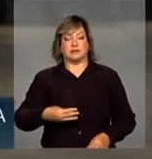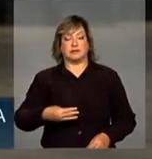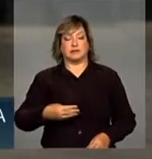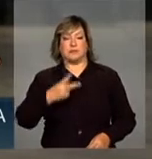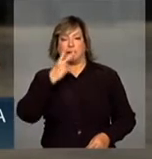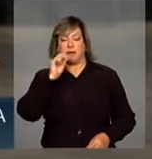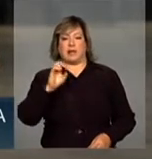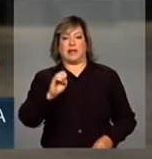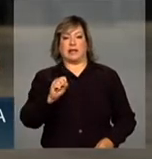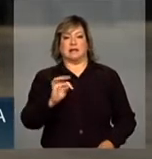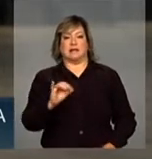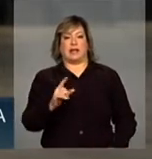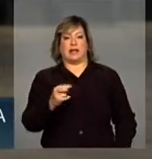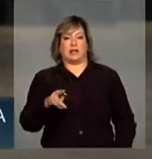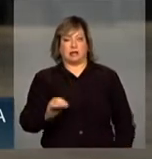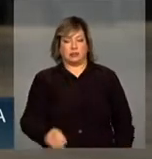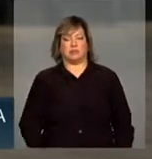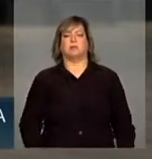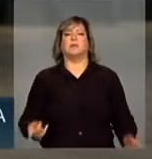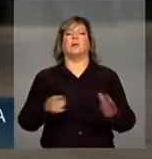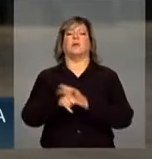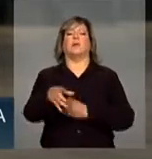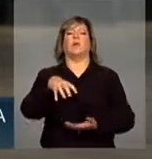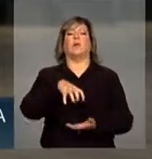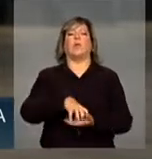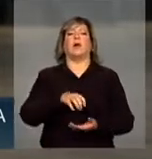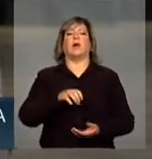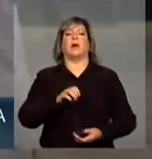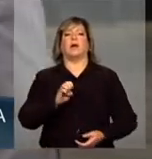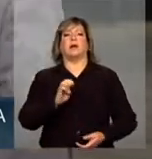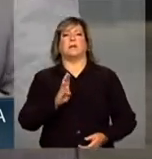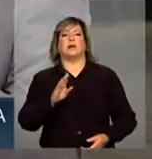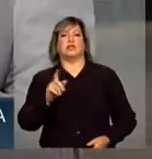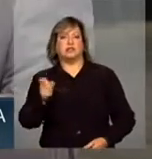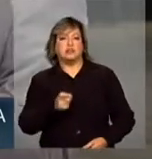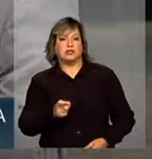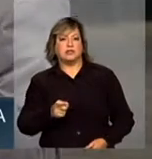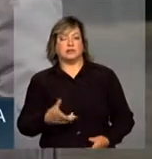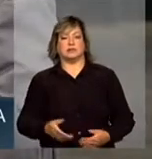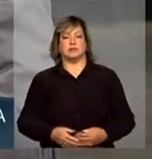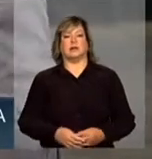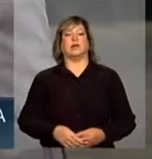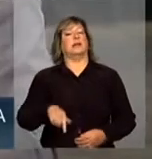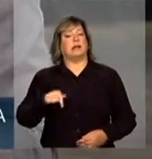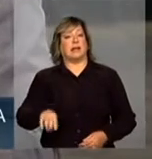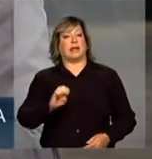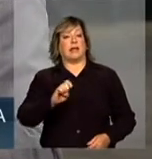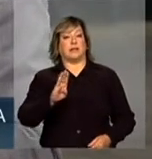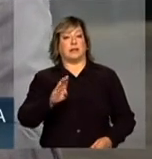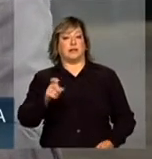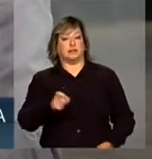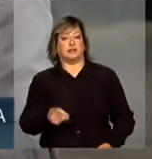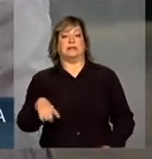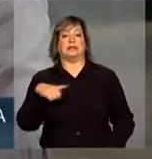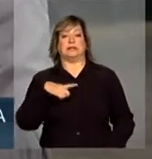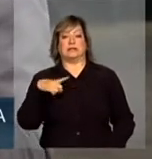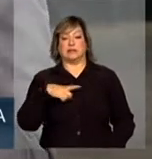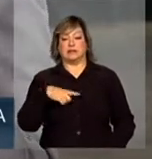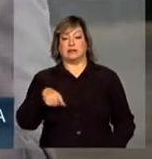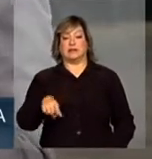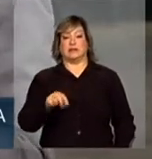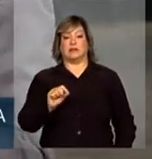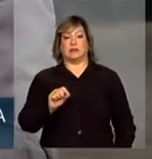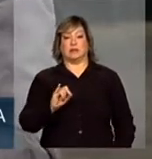engano, é um estaleiro. E o Grupo EBX? O EBX tem uma na área do